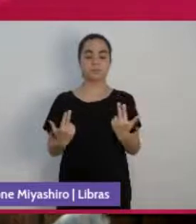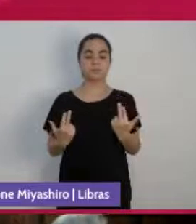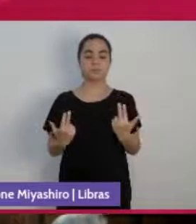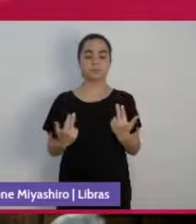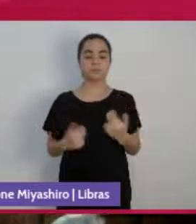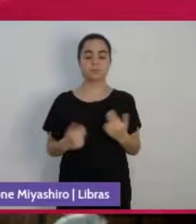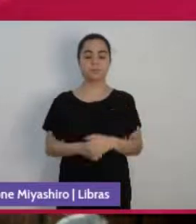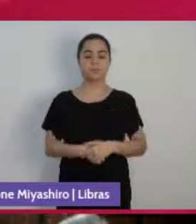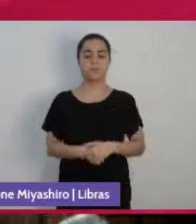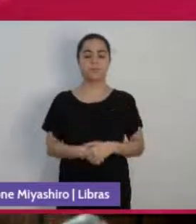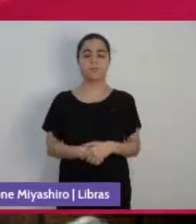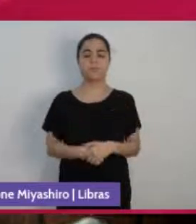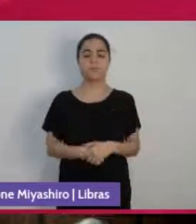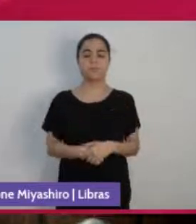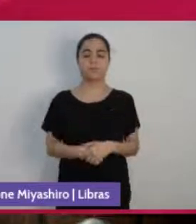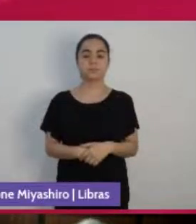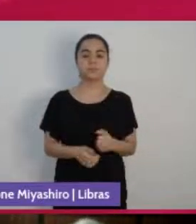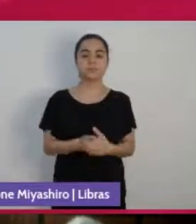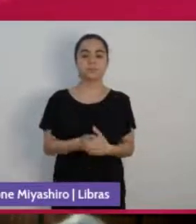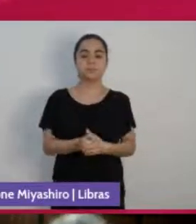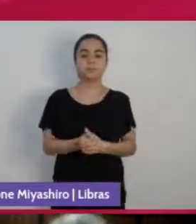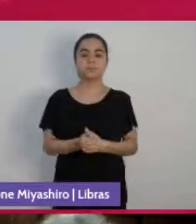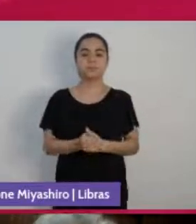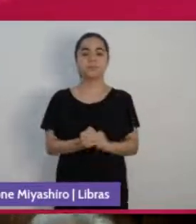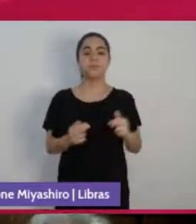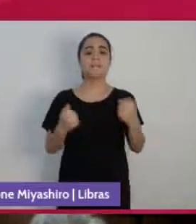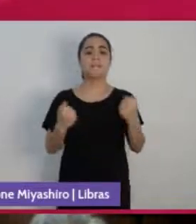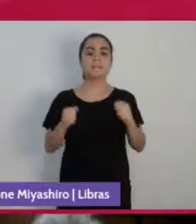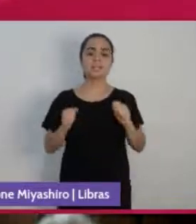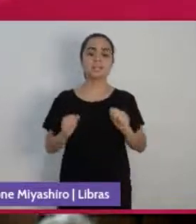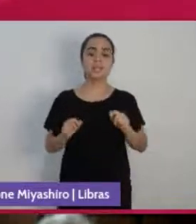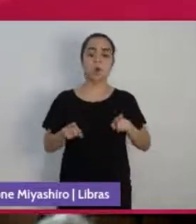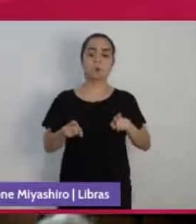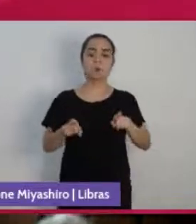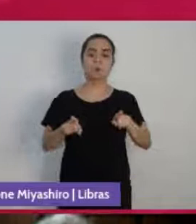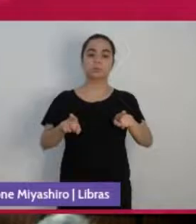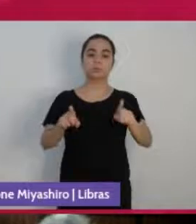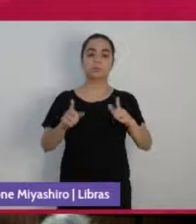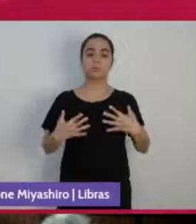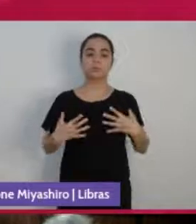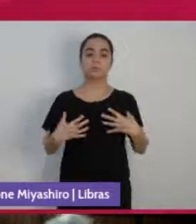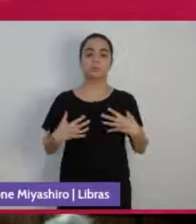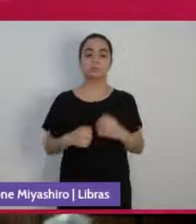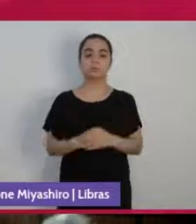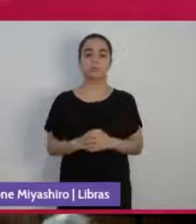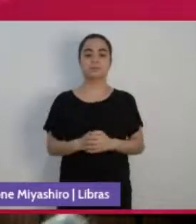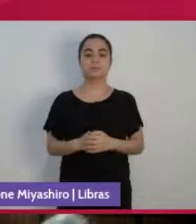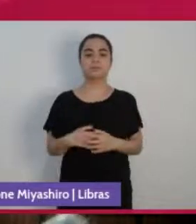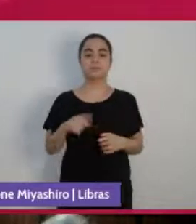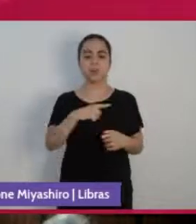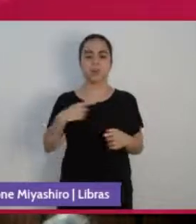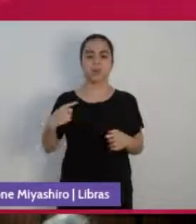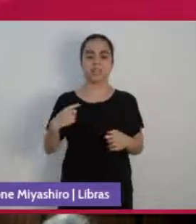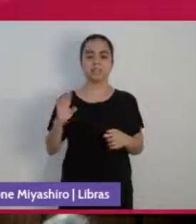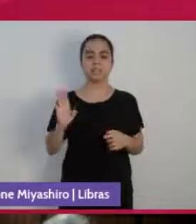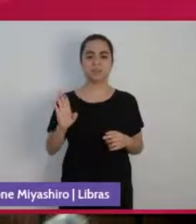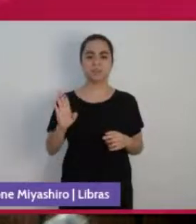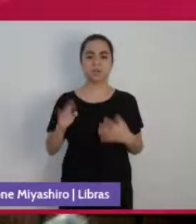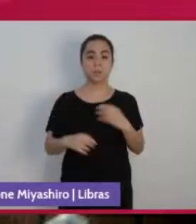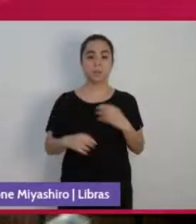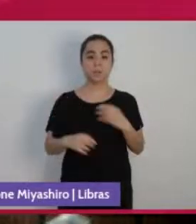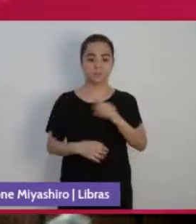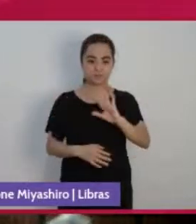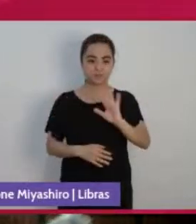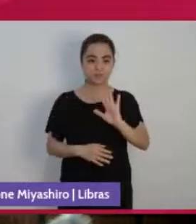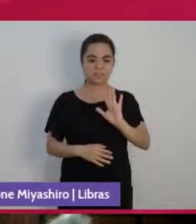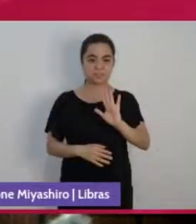ok? Elas têm que estar casadinha. E olha, essa daqui, eu faço questão de colocar essa